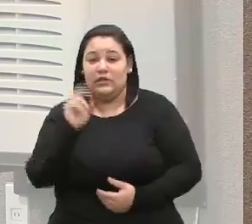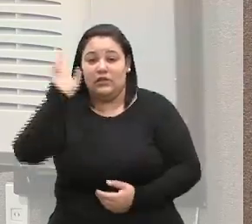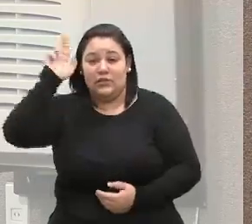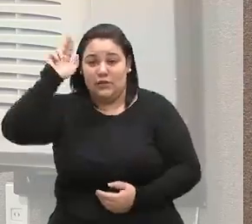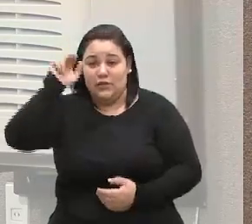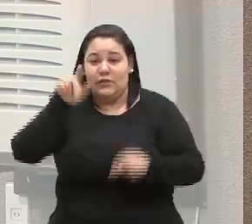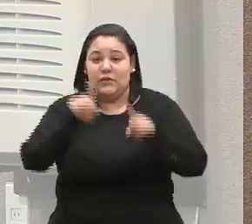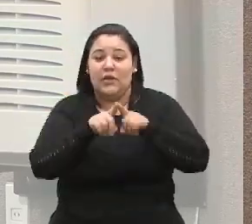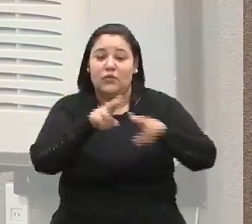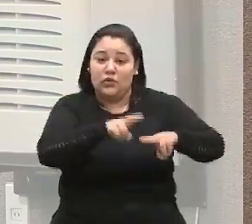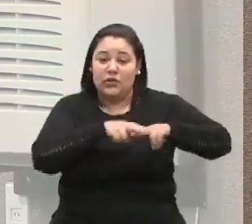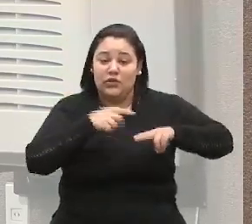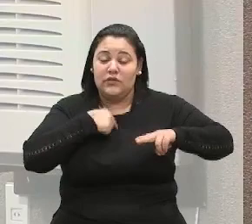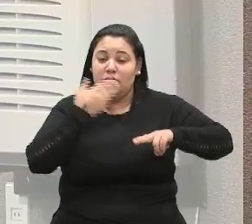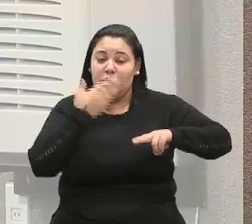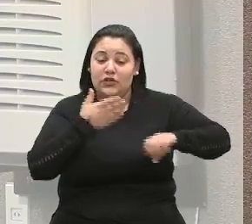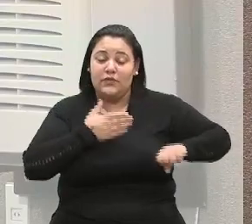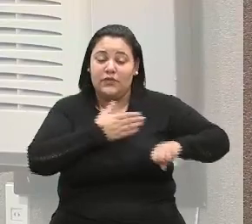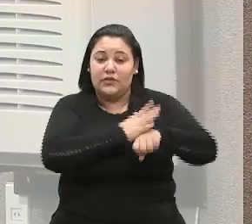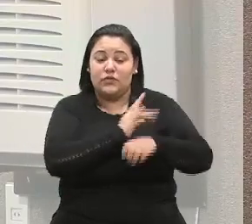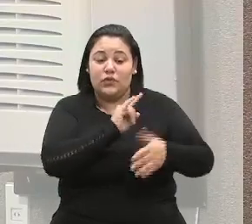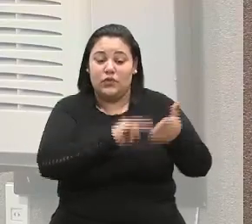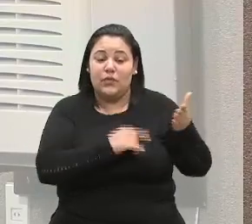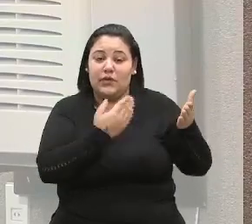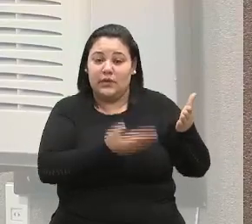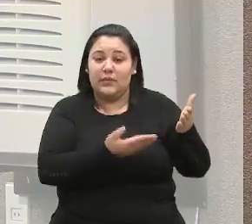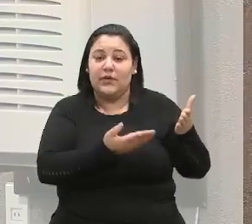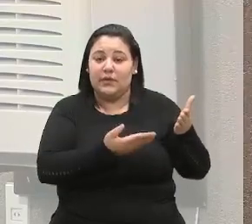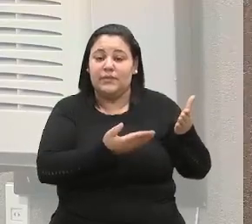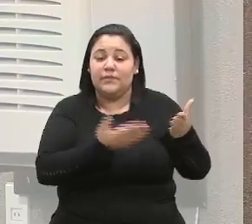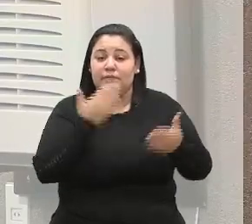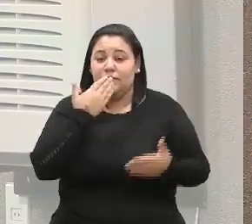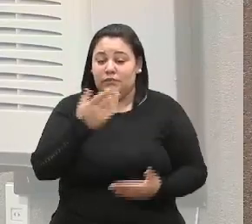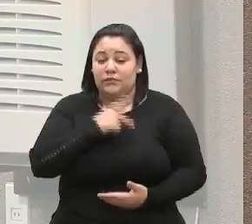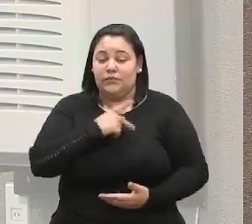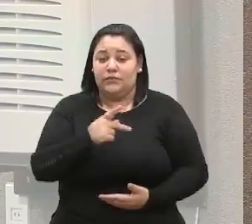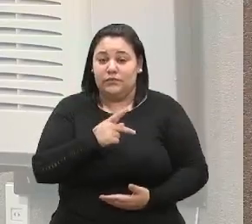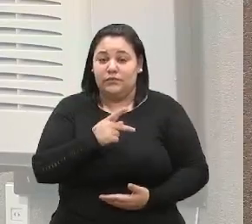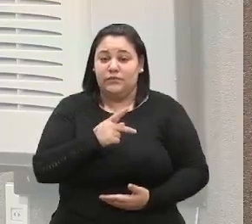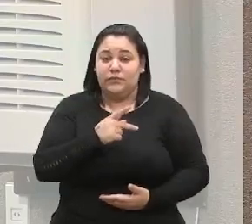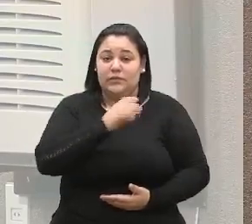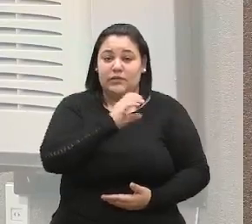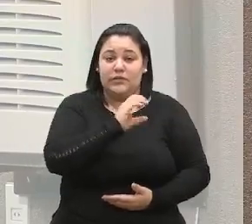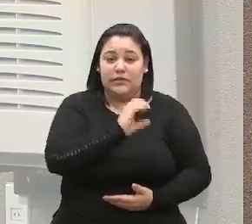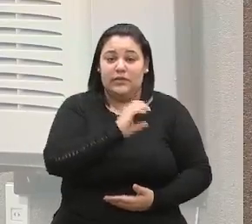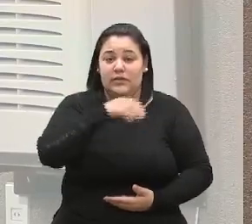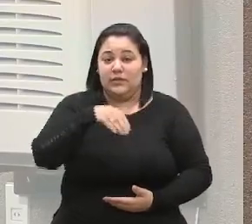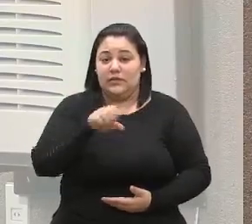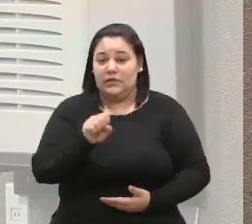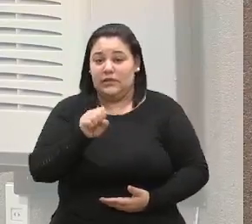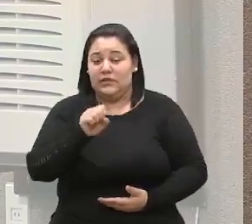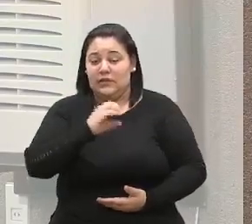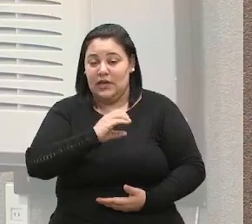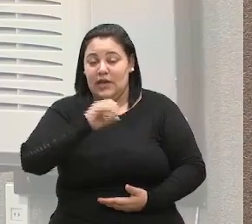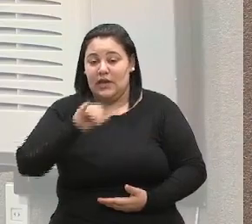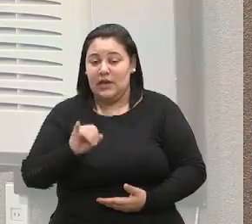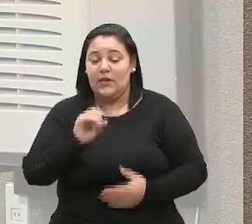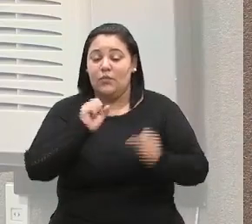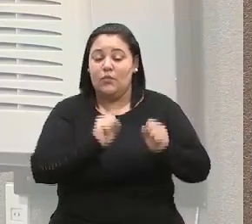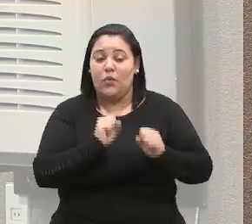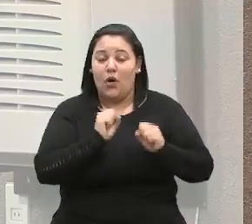eu peço a aprovação deste requerimento, a fim de que o presidente da CMCI possa ocupar a tribuna livre,